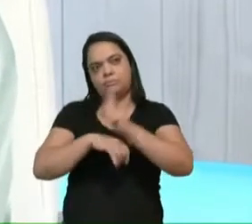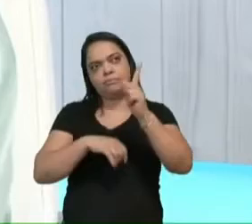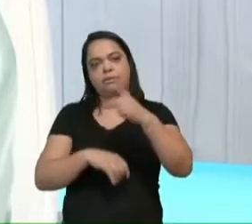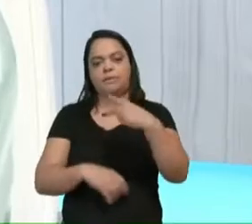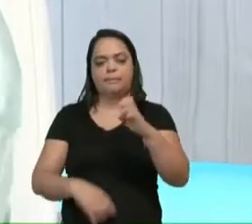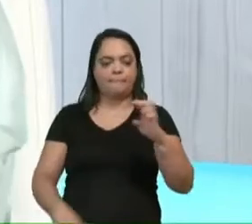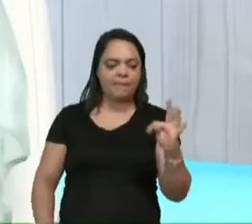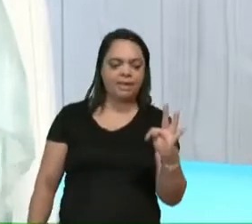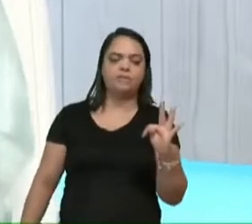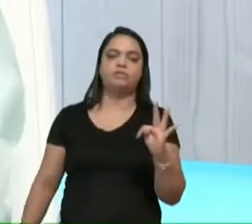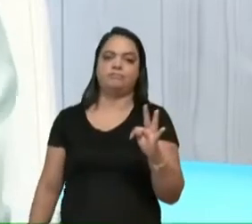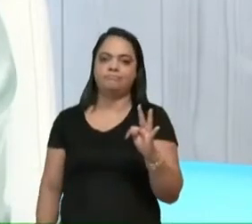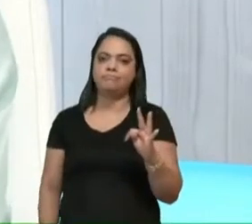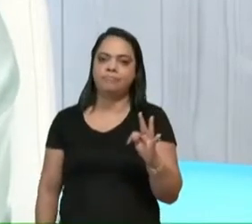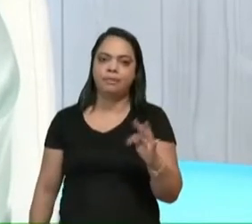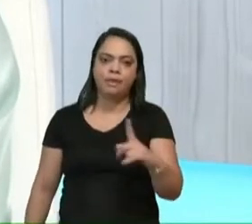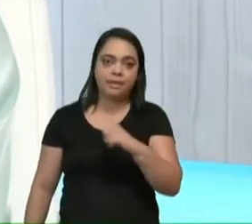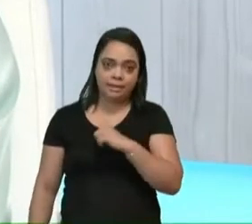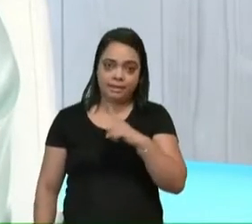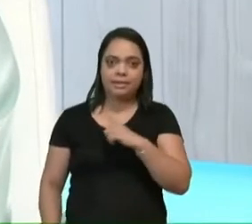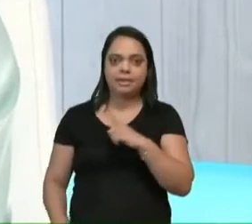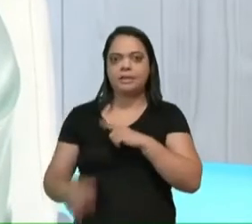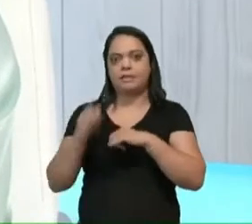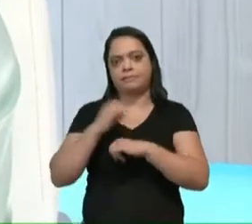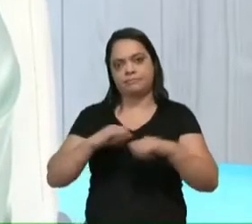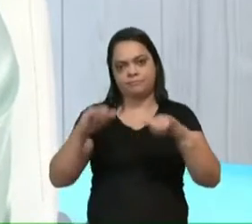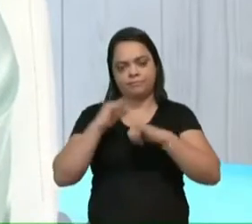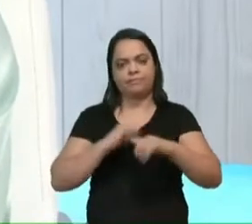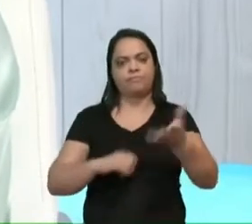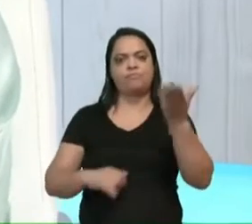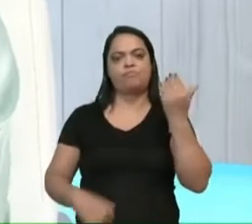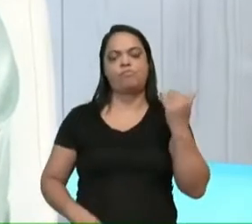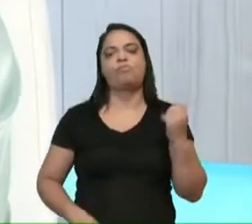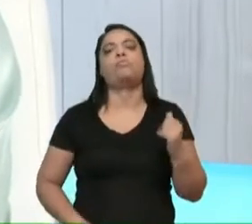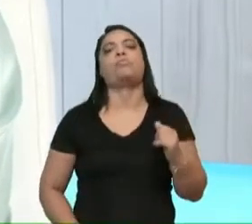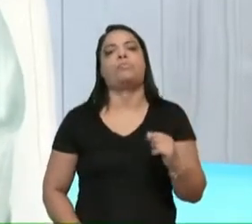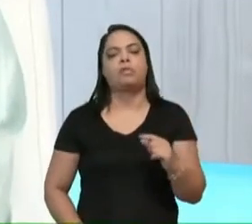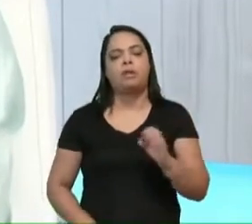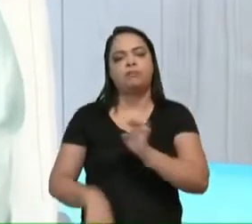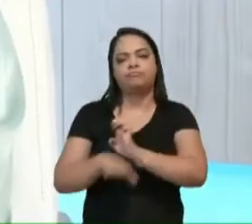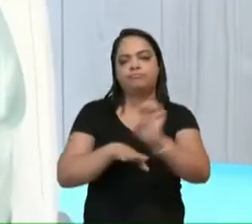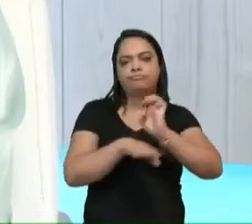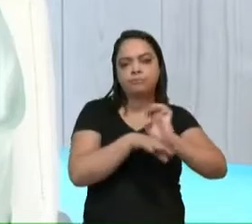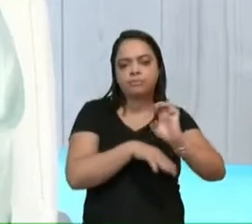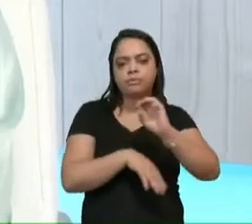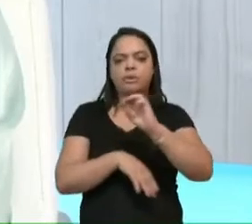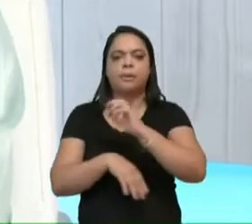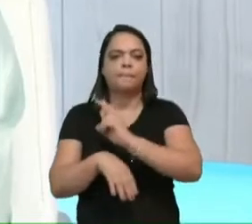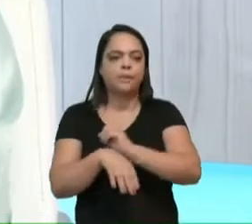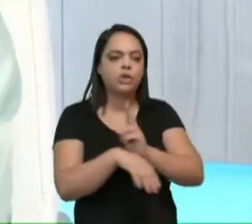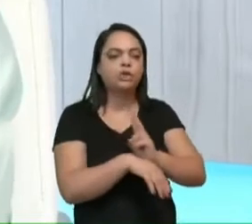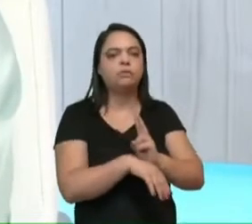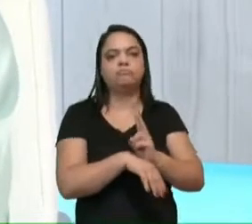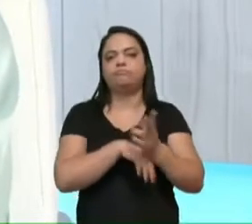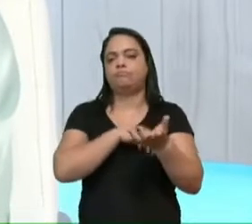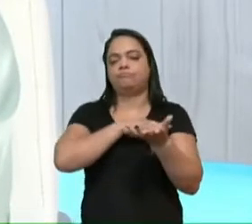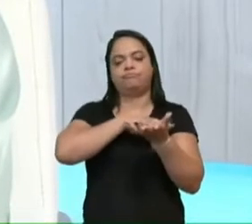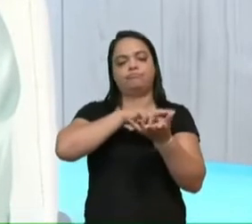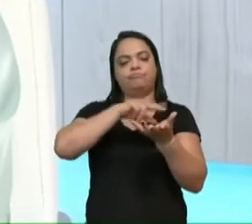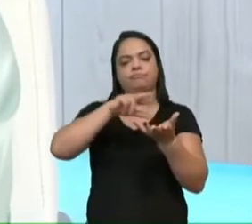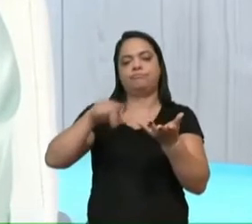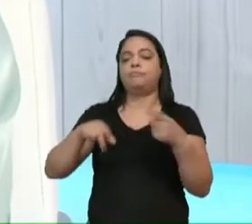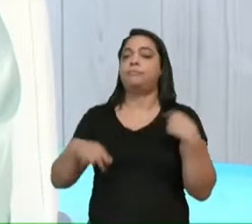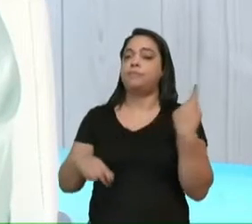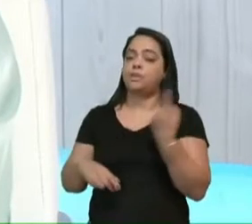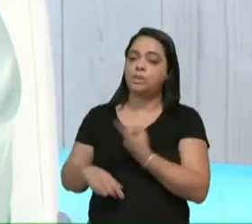Pet que inclusive tivemos uma divulgação anterior foi citado estágios monitoria e assim por diante as